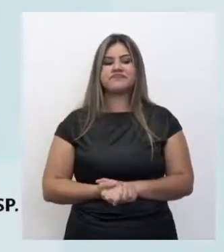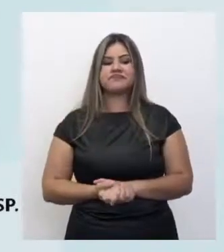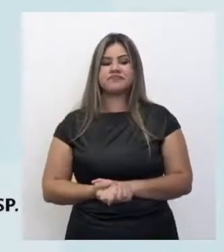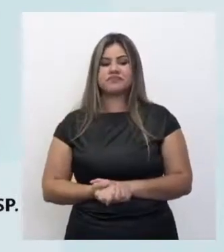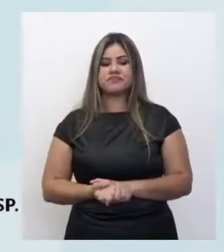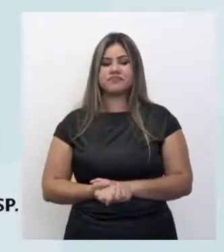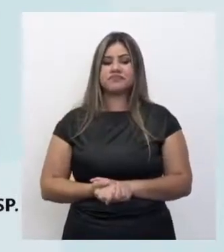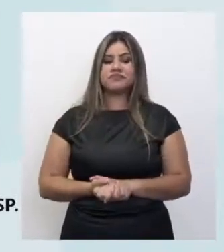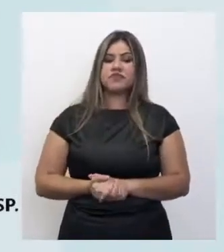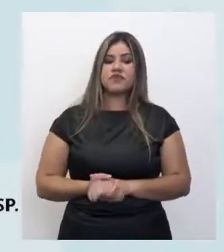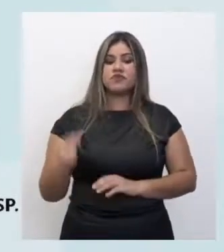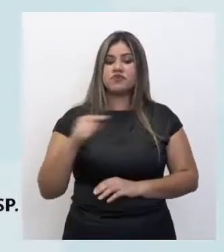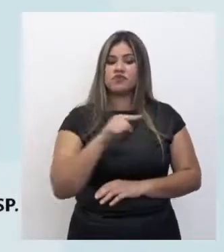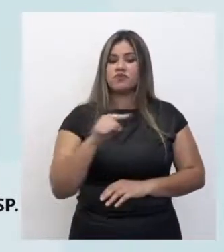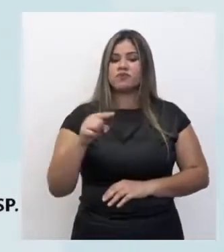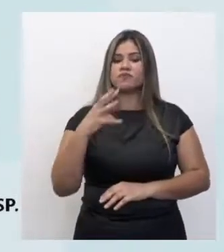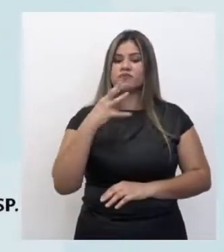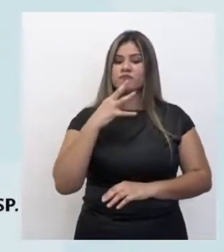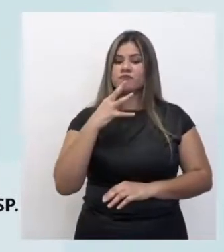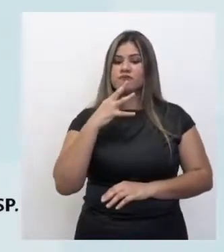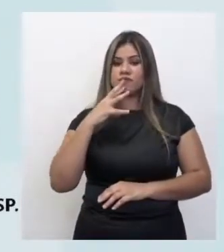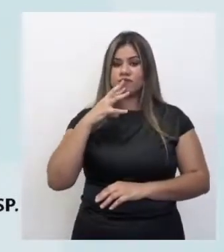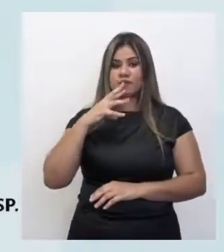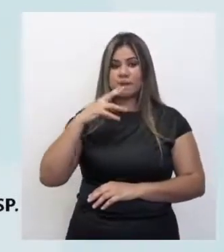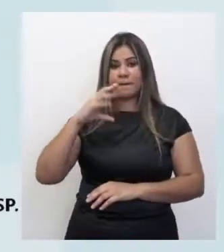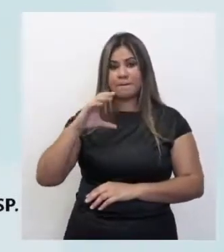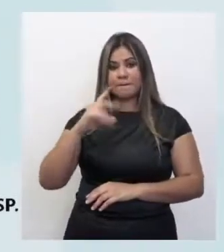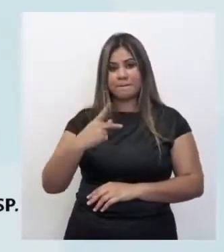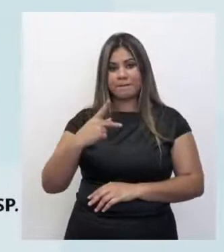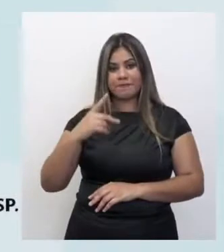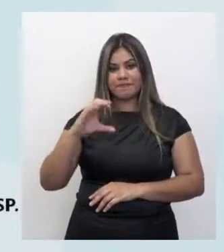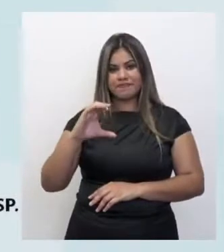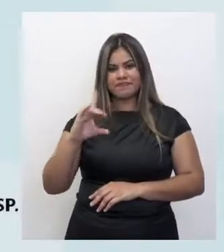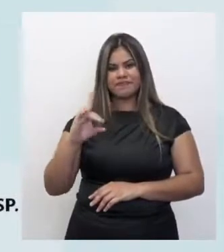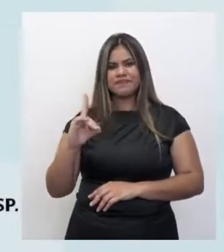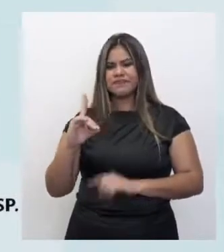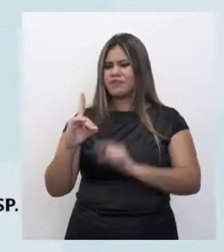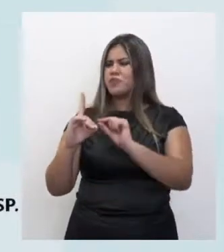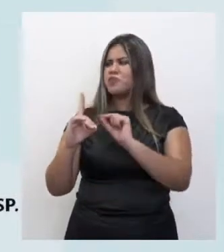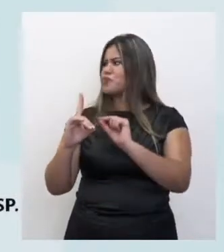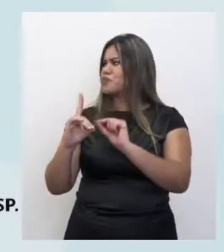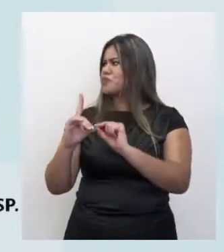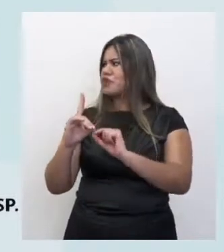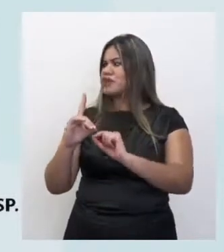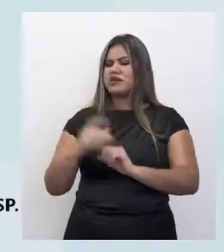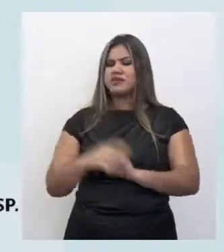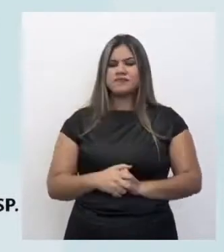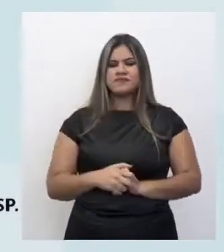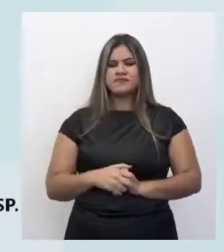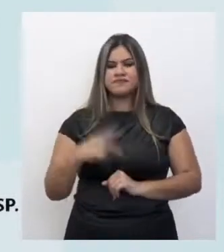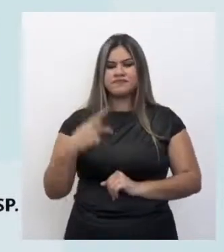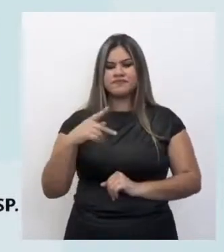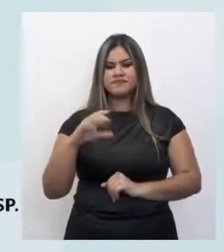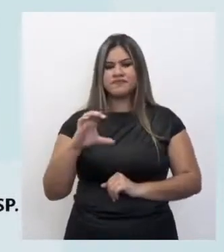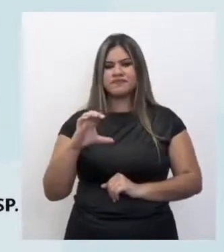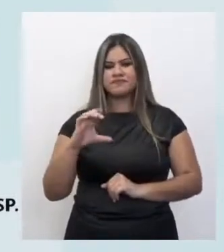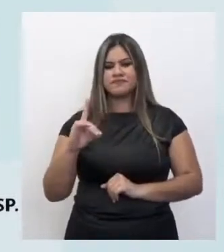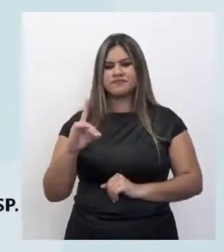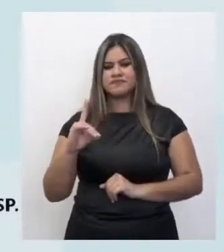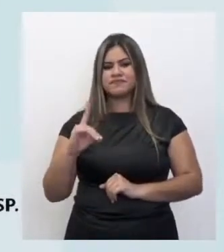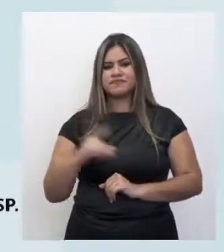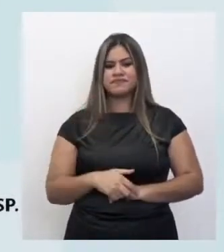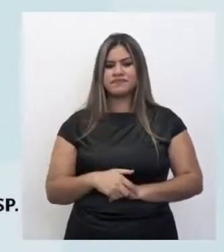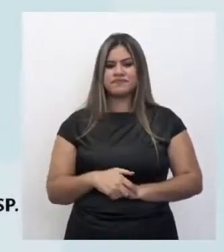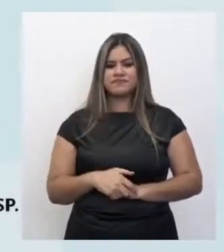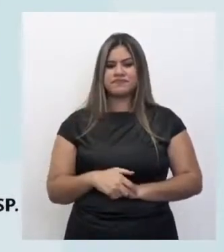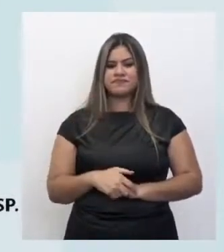Você já teve algum colega de classe que era PCD? Será que eles sabem o que é PCD, Ed? P aí,